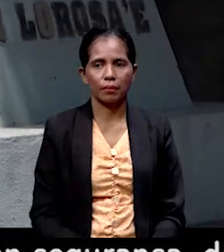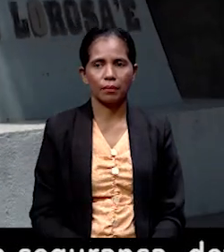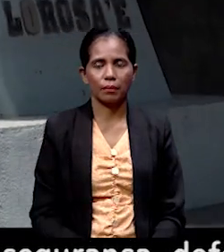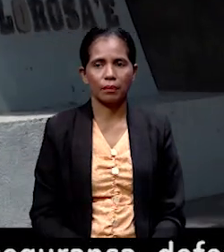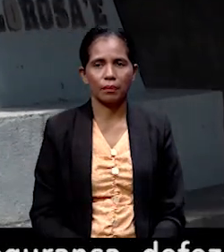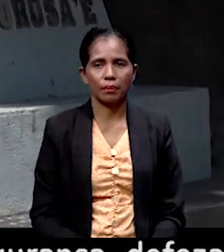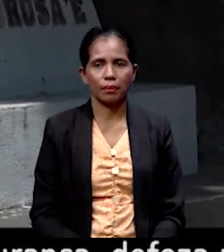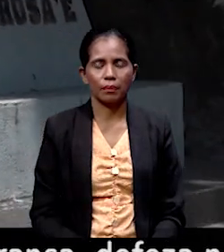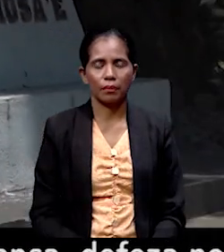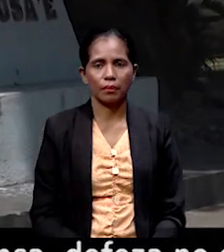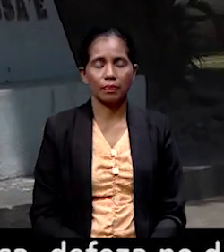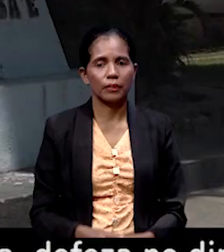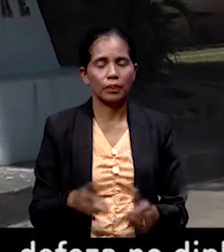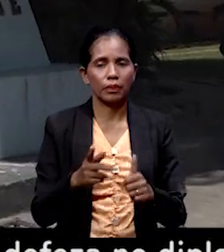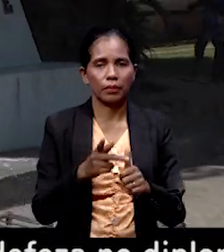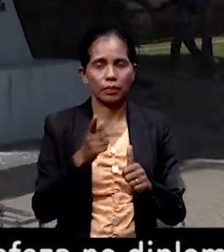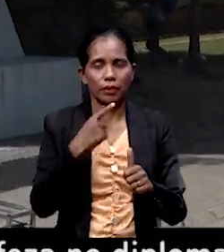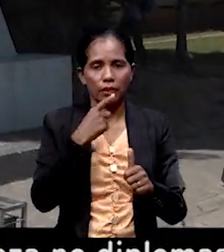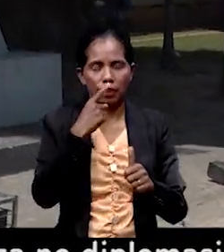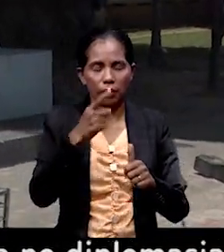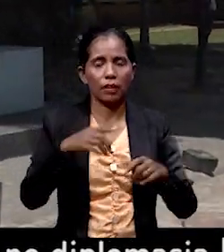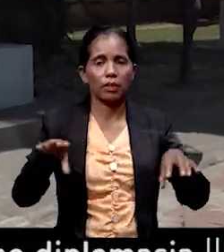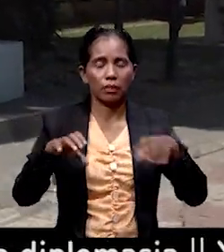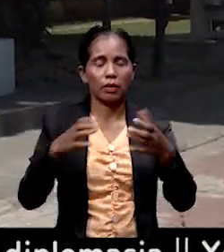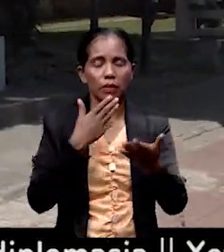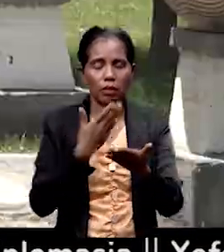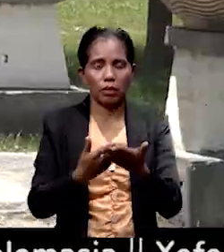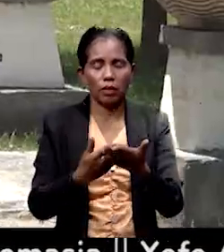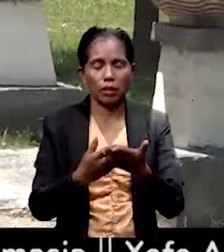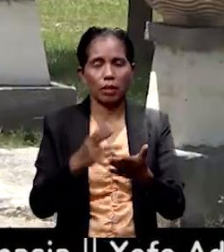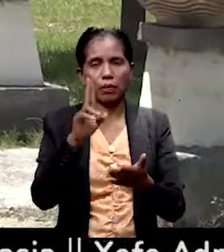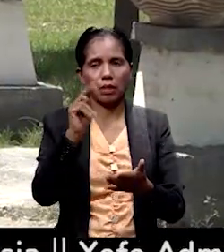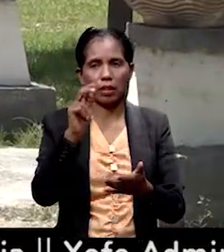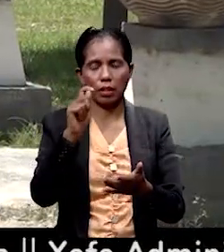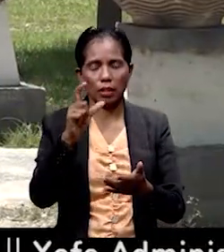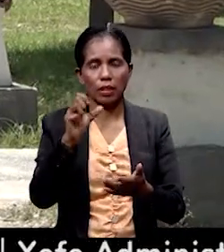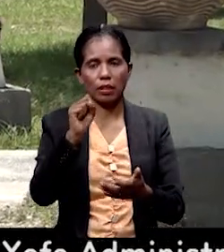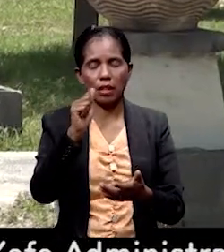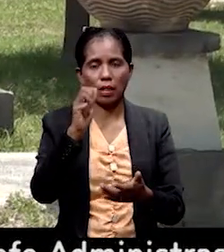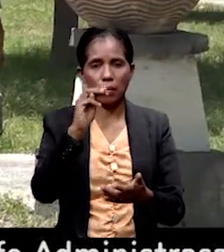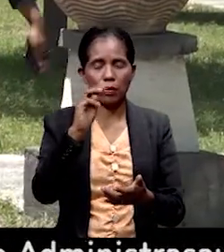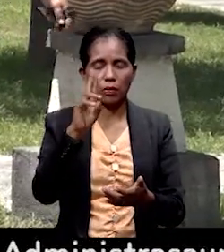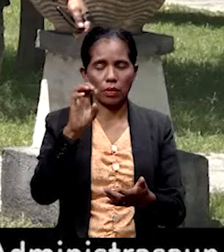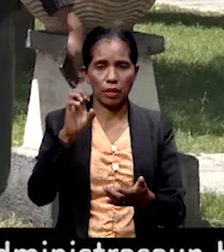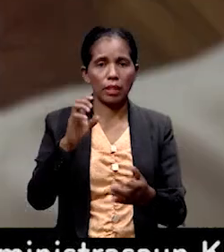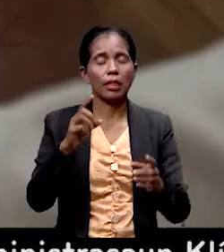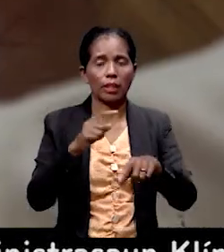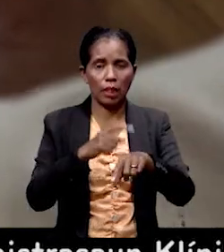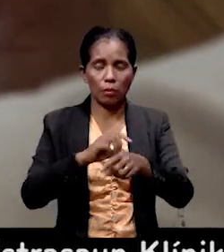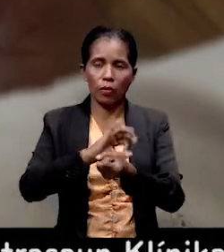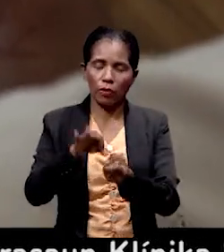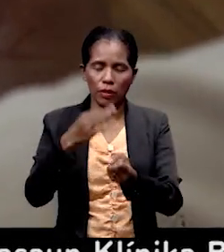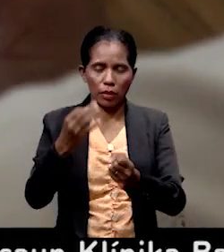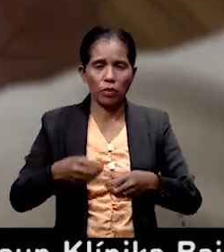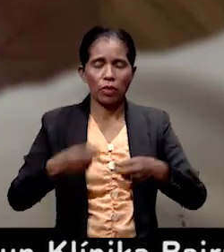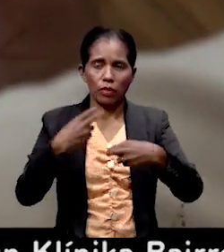Vice-reitor ba assunto acadêmico no garantia qualidade UNITL, Samuel Venance Freitas informa, durante pandemia COVID-19,